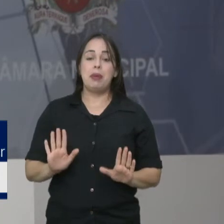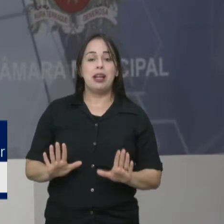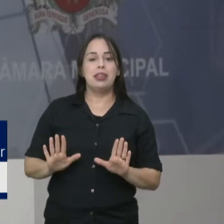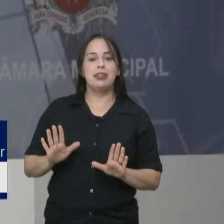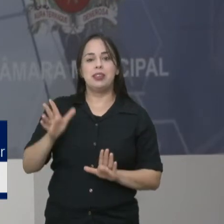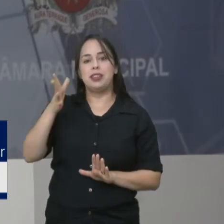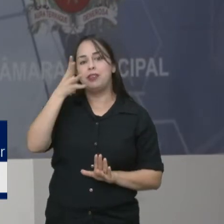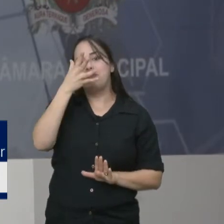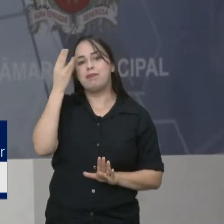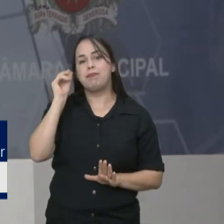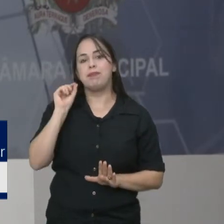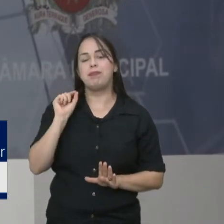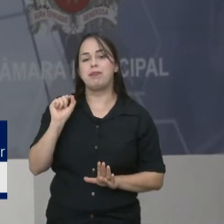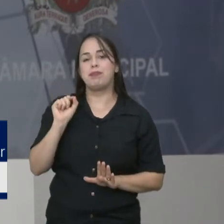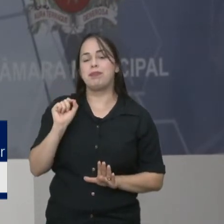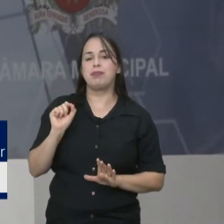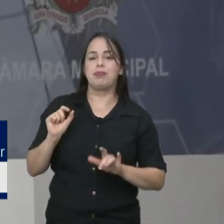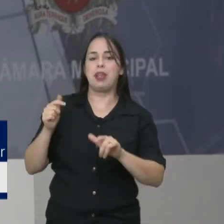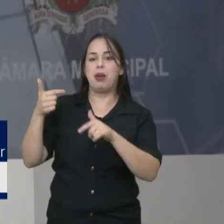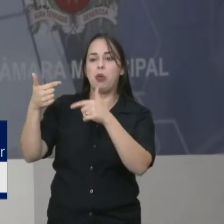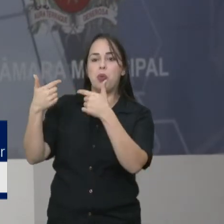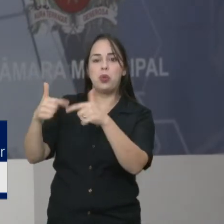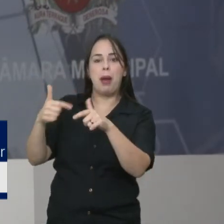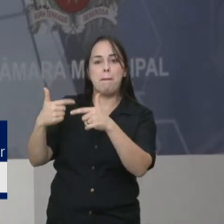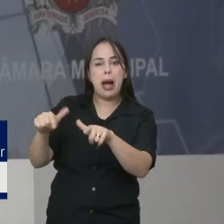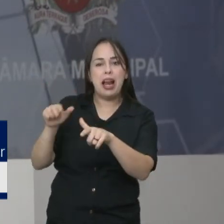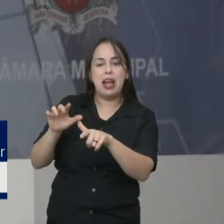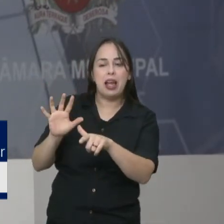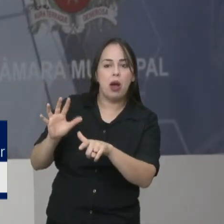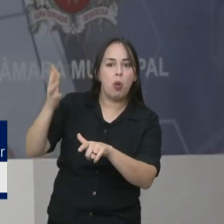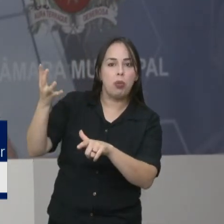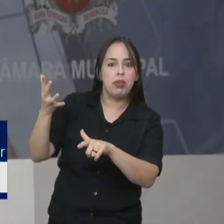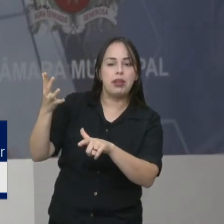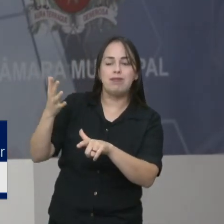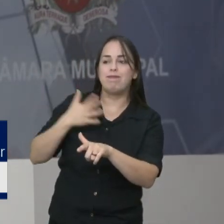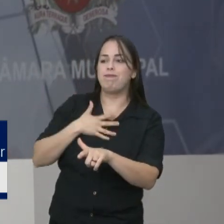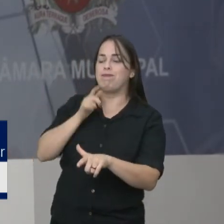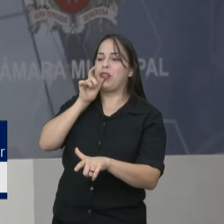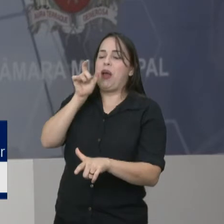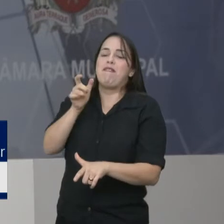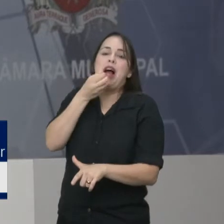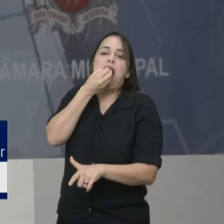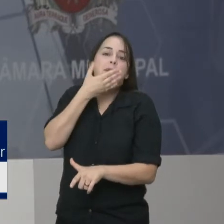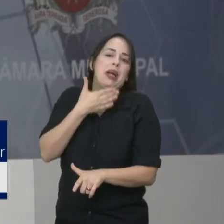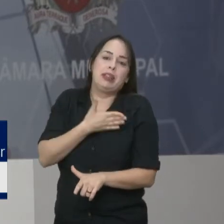de elogiar muitos serviços que acontecem e